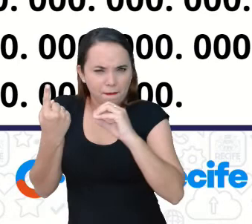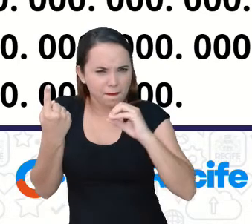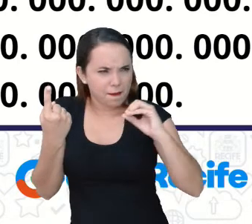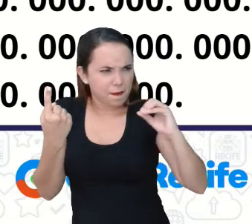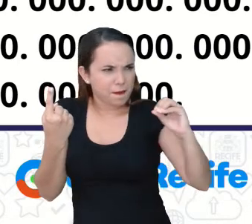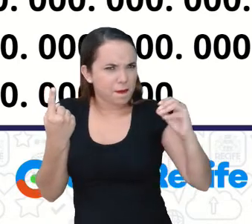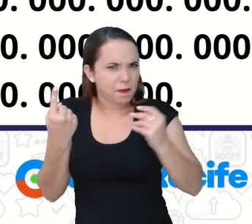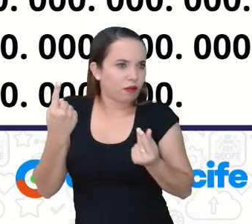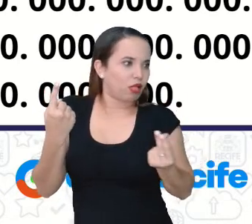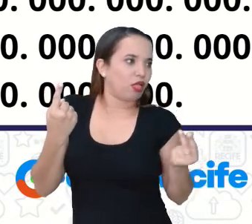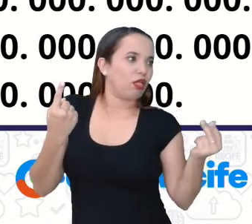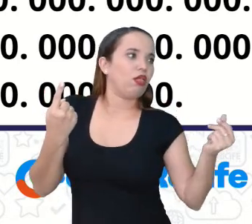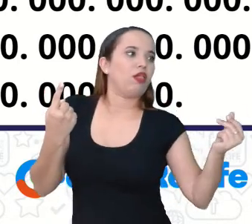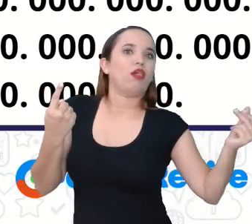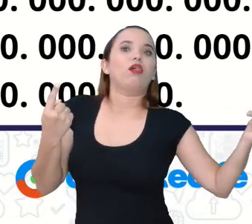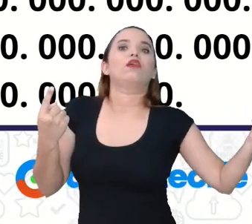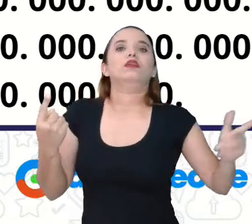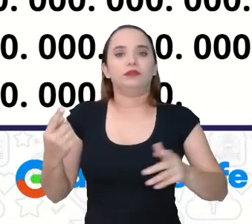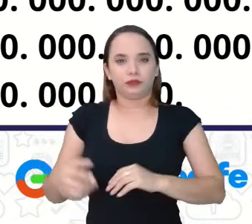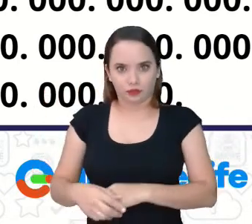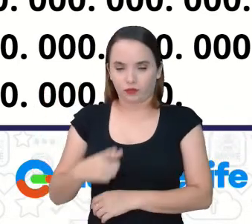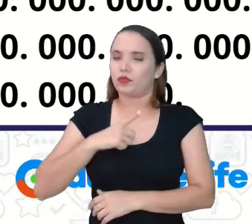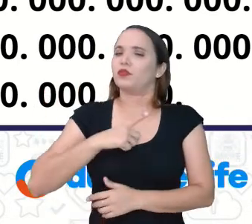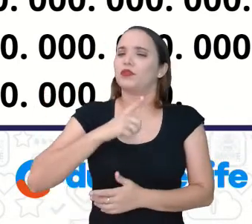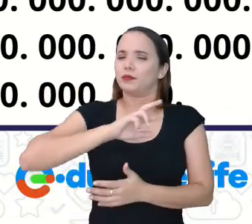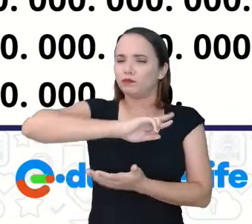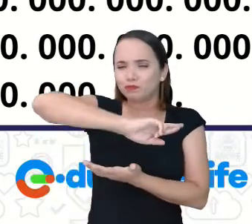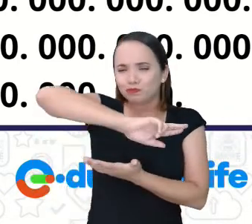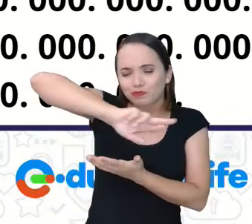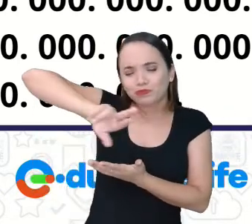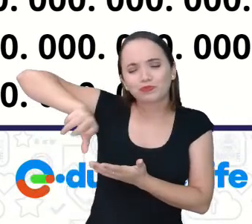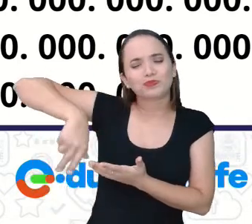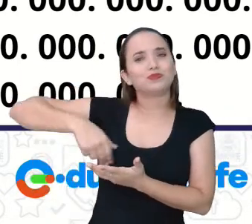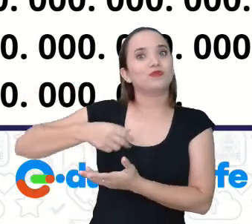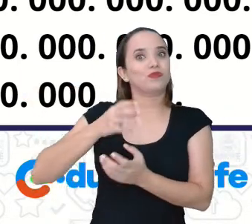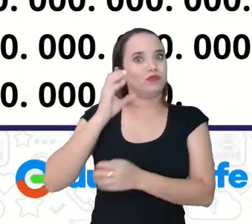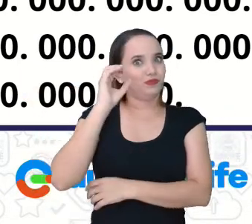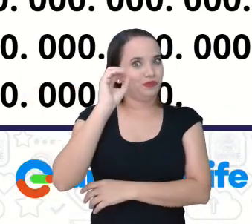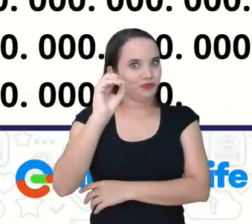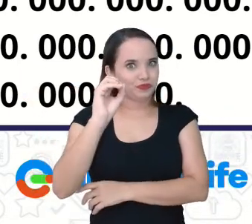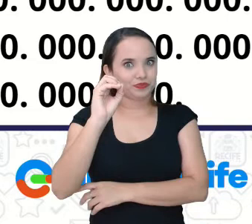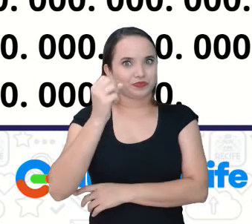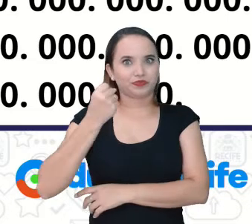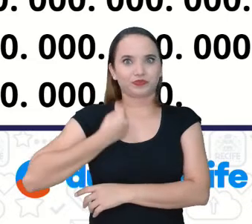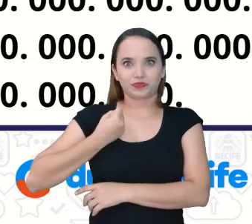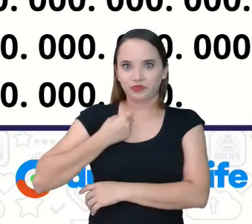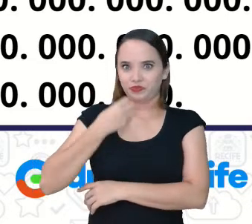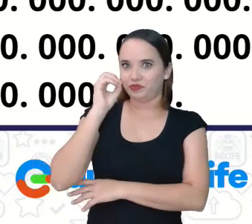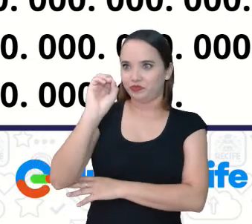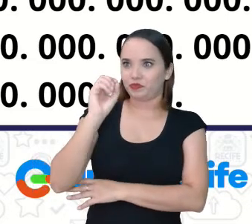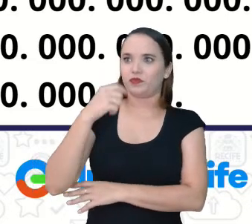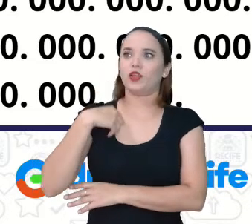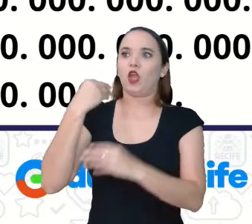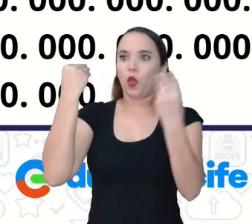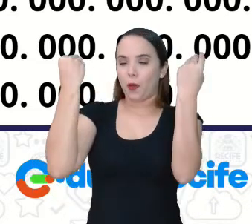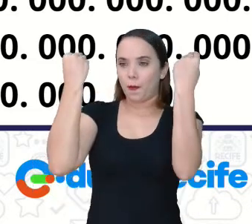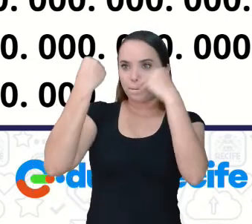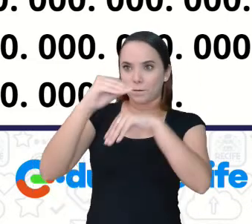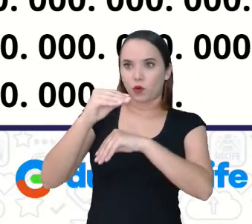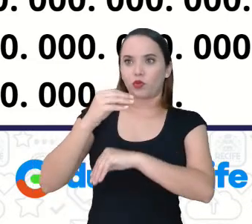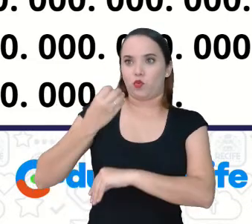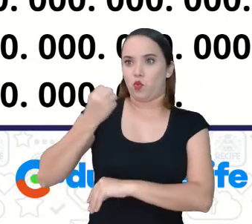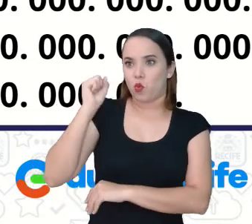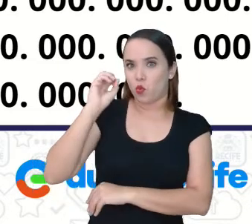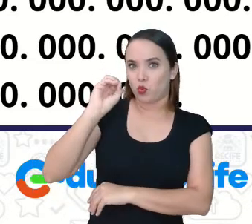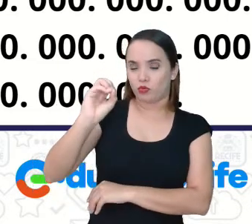de vários e vários e vários zeros. E pode notar aí que eu coloquei esses zeros aí separados